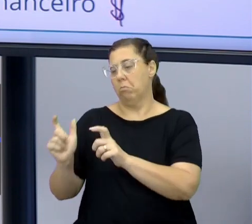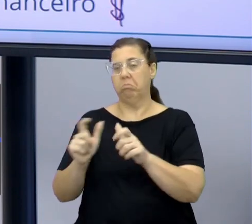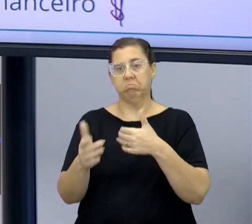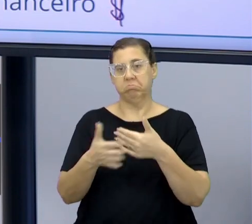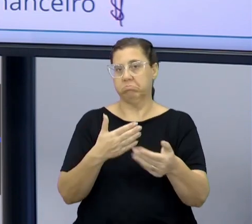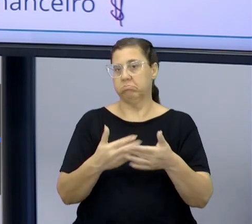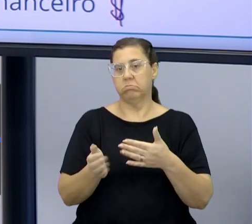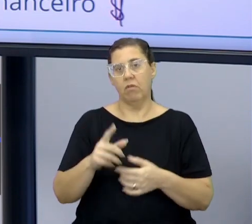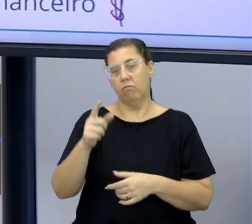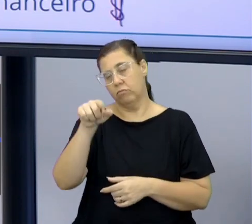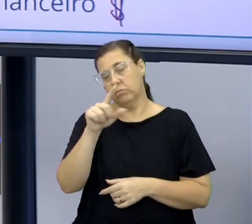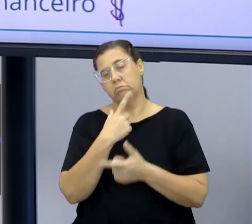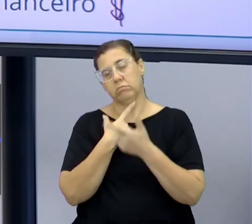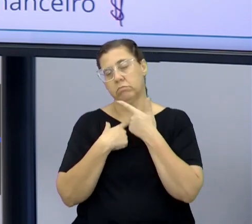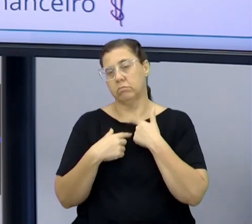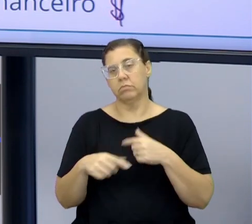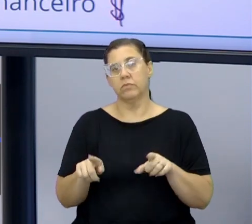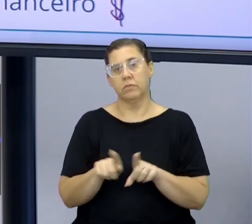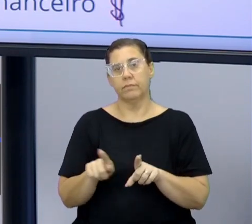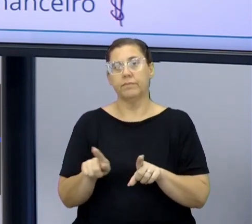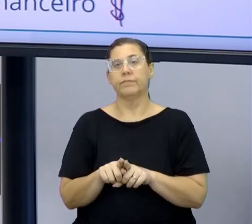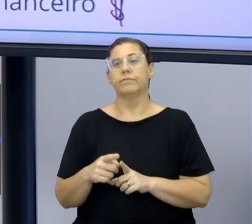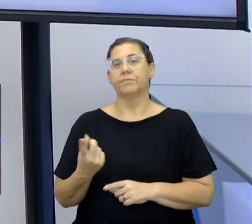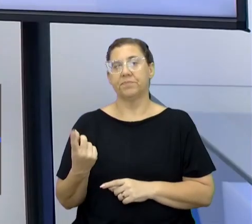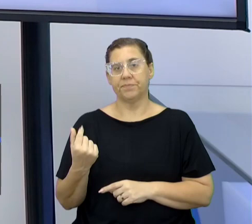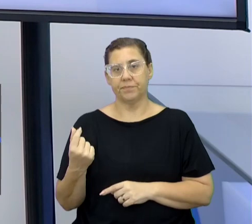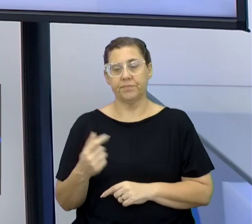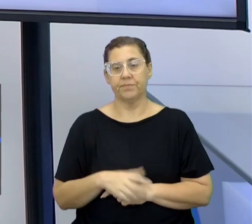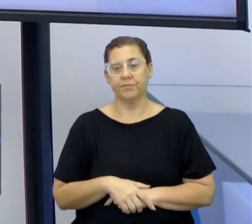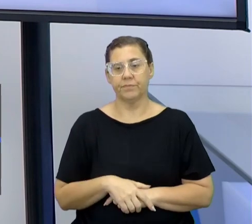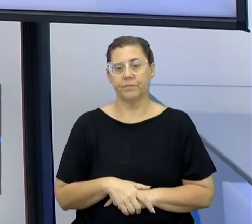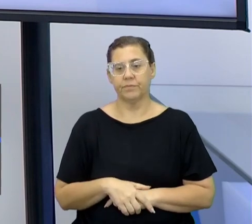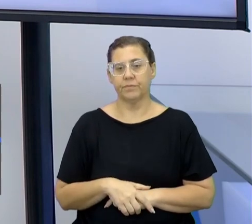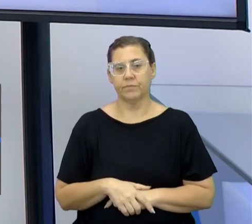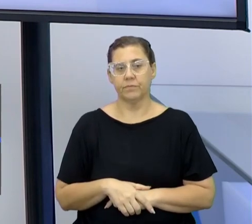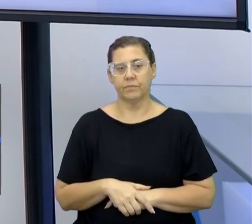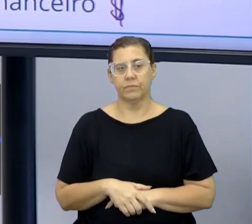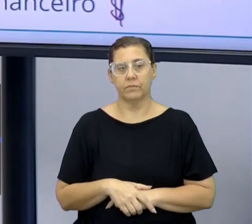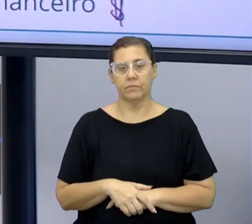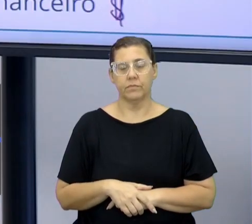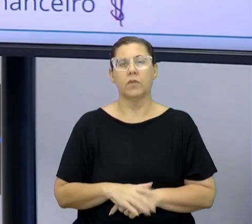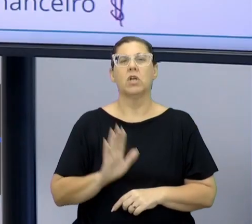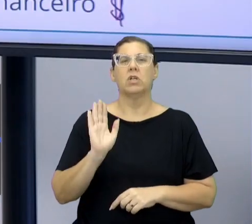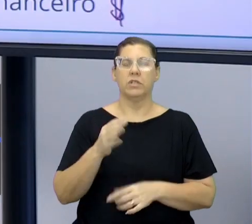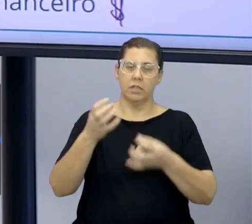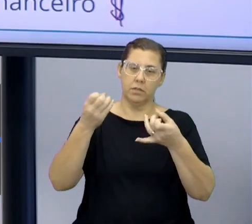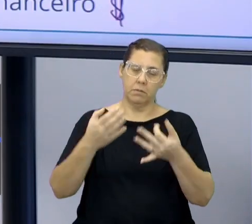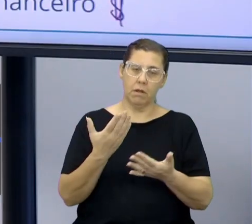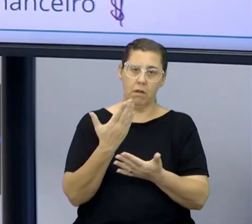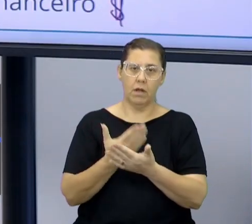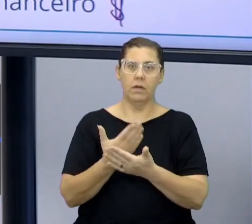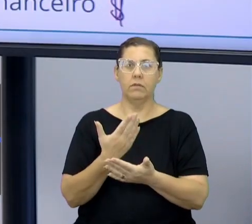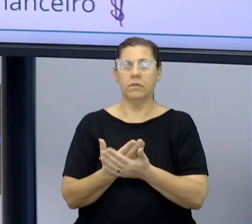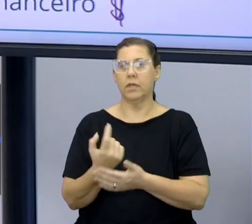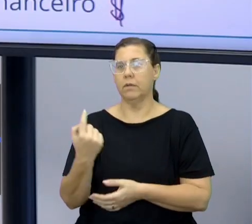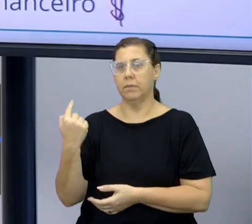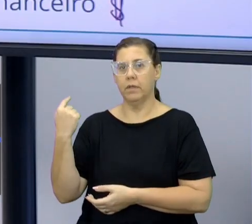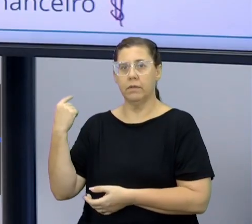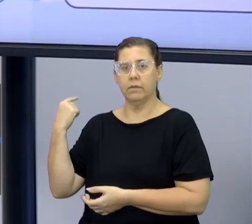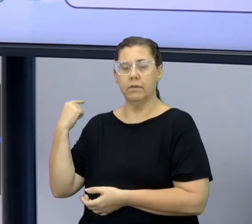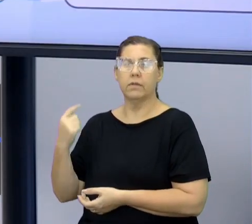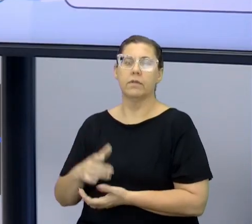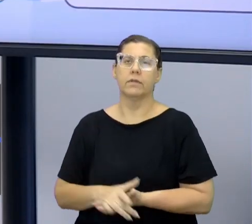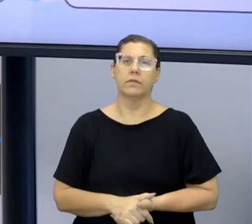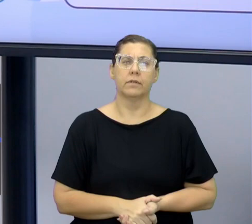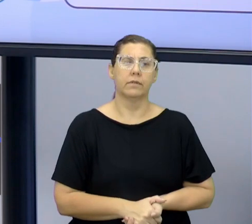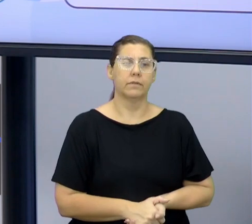lugares, isso vai depender aí o dinheiro. Então é isso. Isso tudo eu falei na aula passada, a gente está só retomando o que eu falei na aula